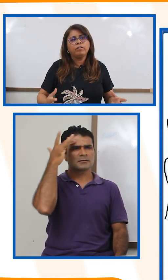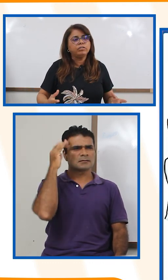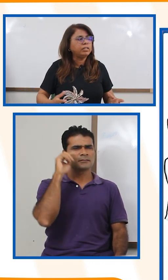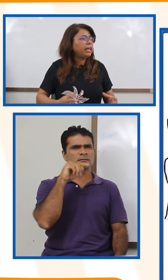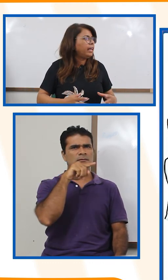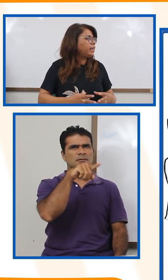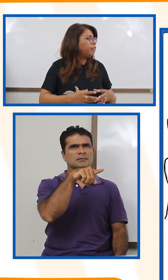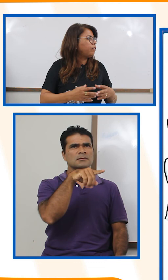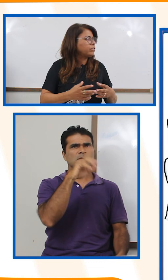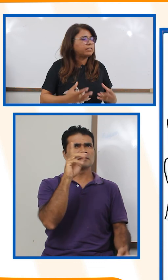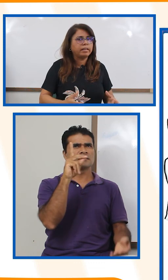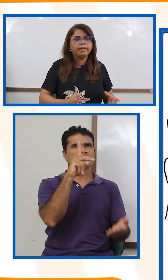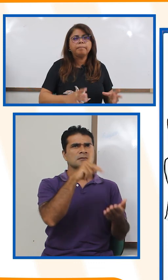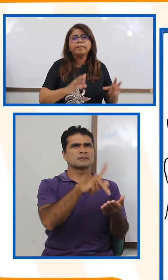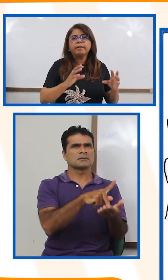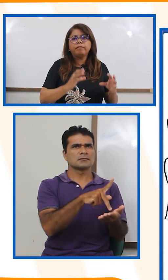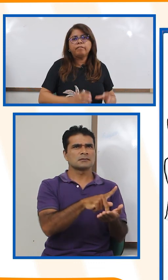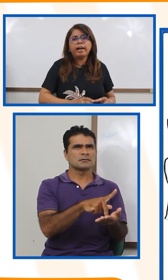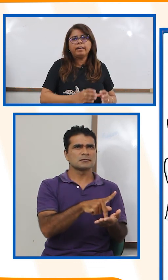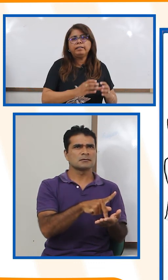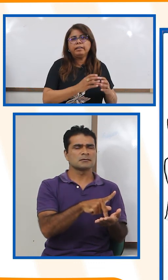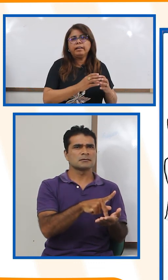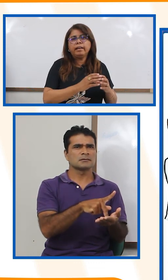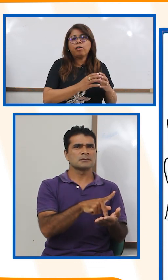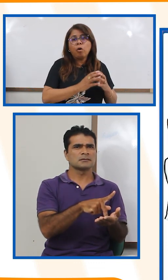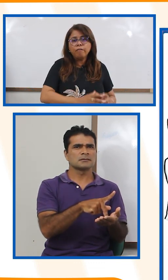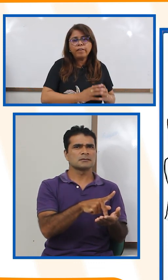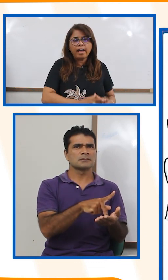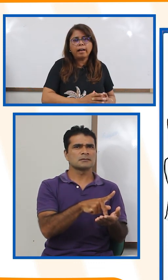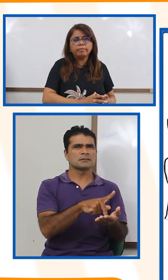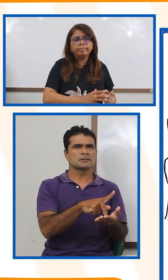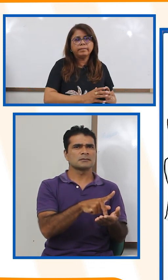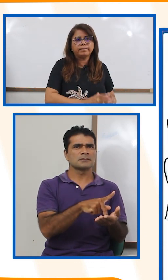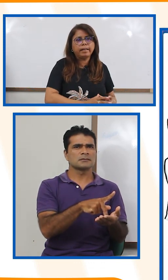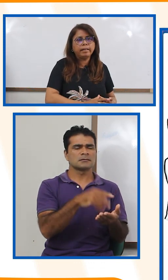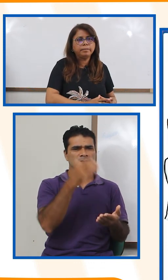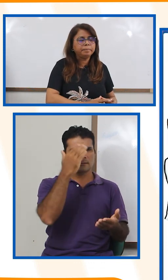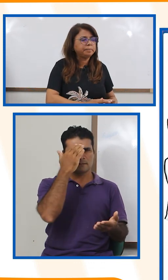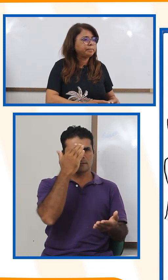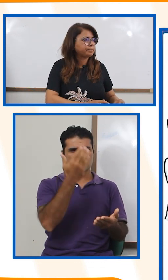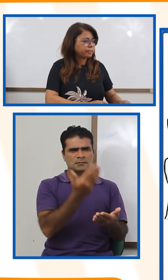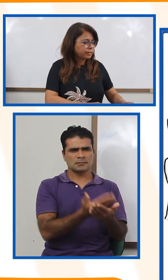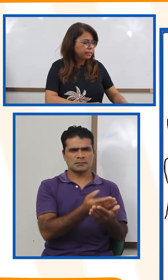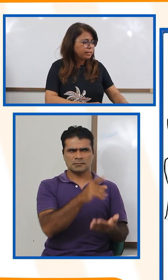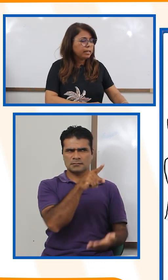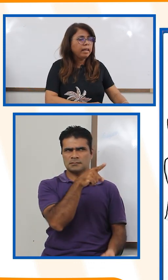aquela fonte em que você vai confiar, tá certo?